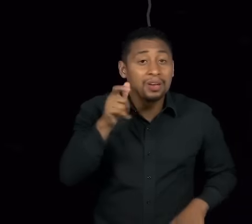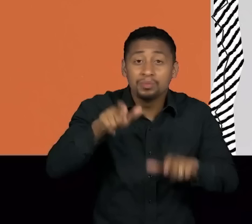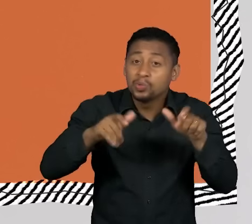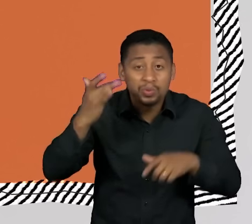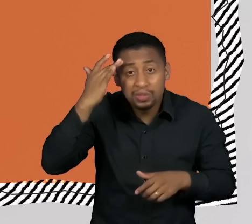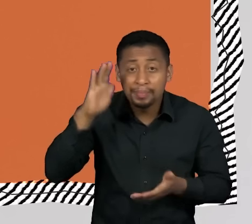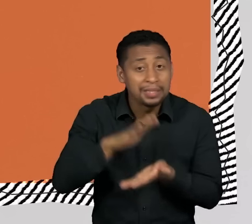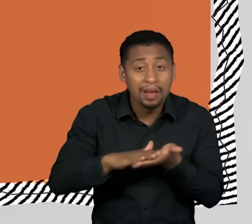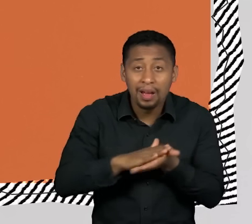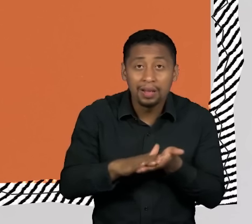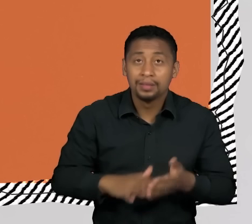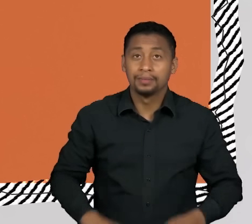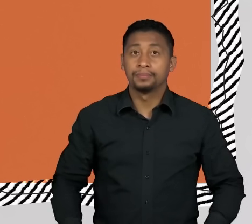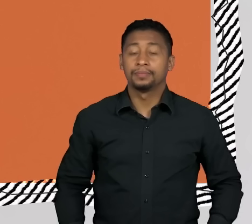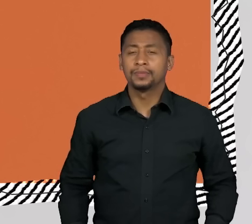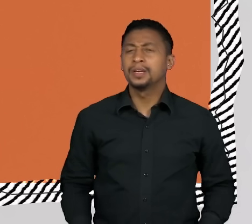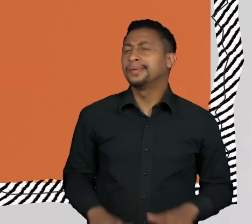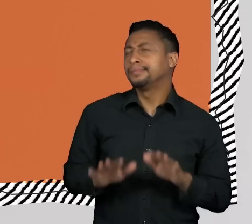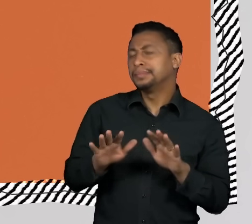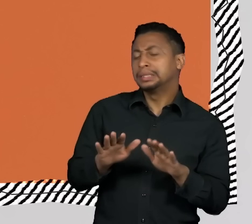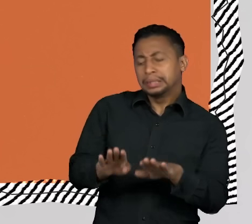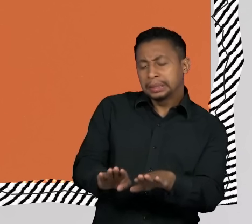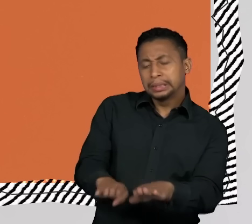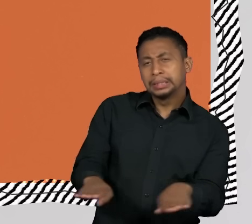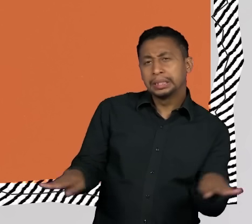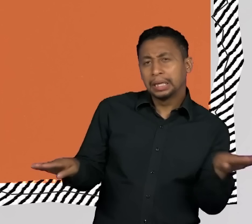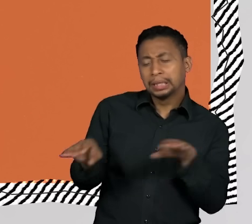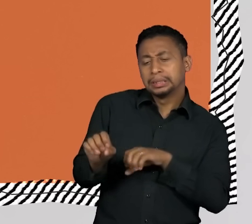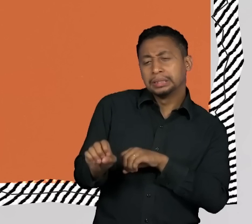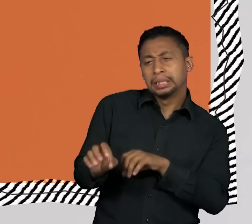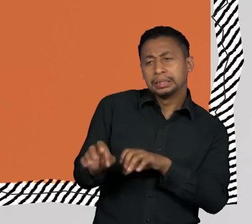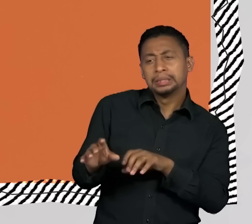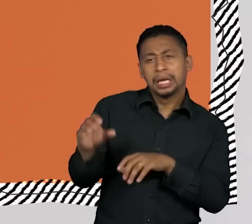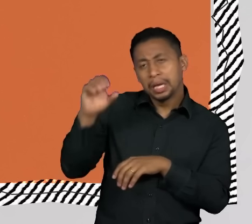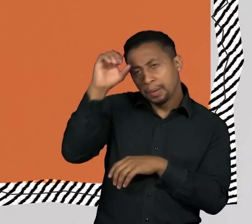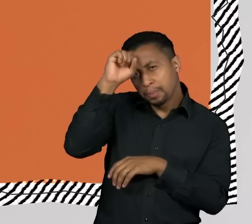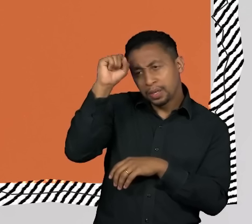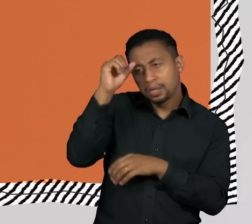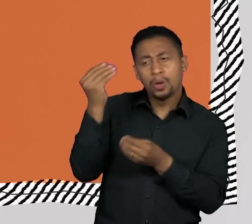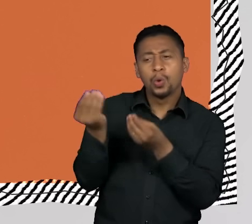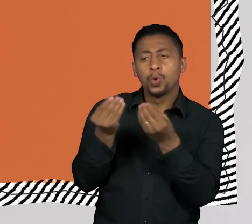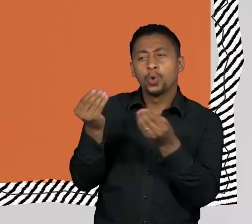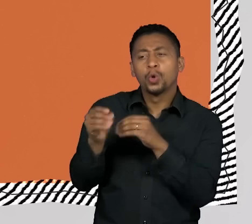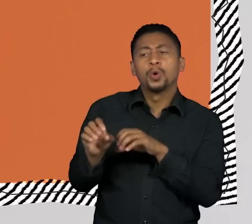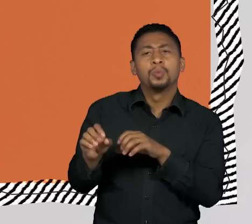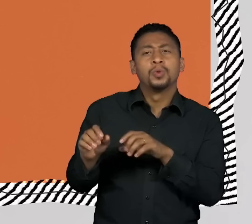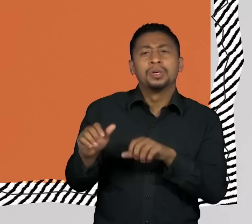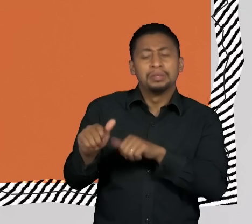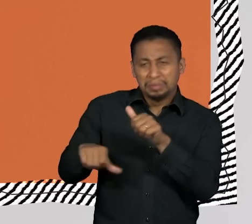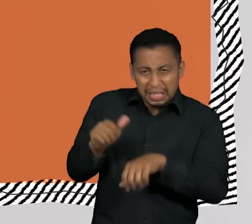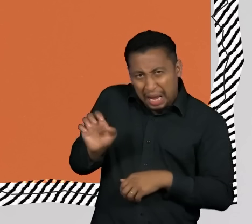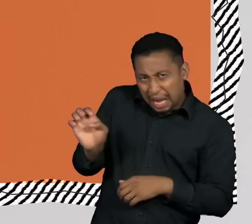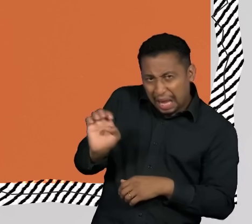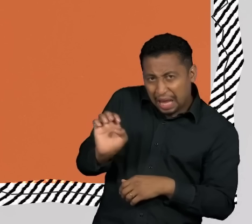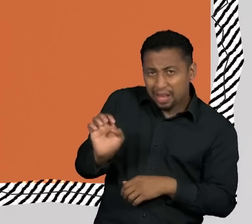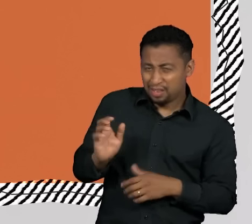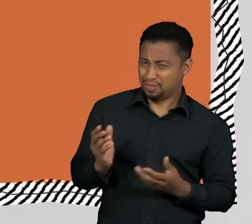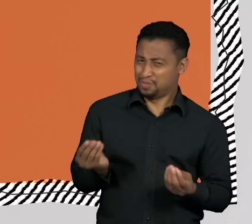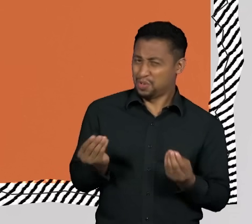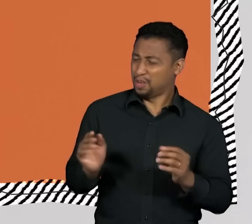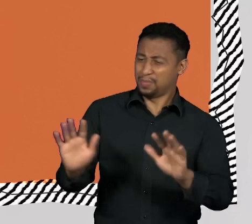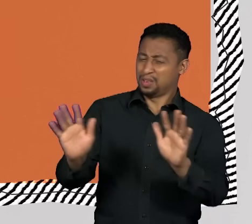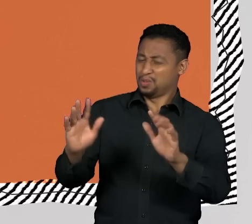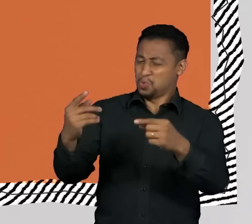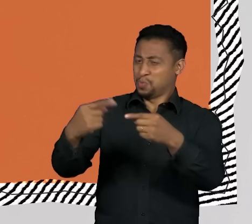Né? Ai, mas se as crianças tiverem aula de educação sexual, elas vão virar gays. Isso faz total